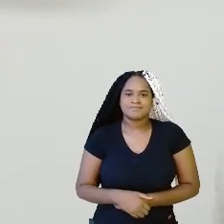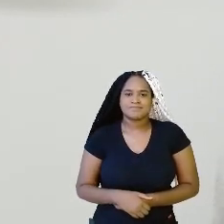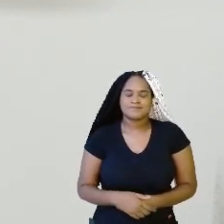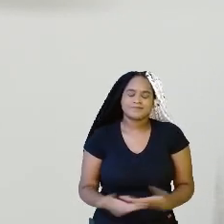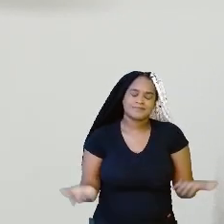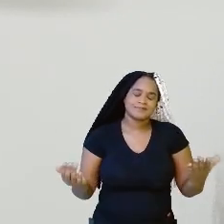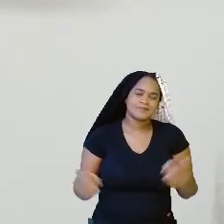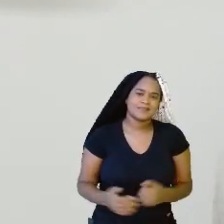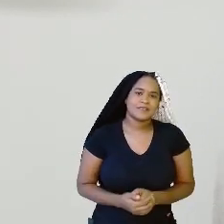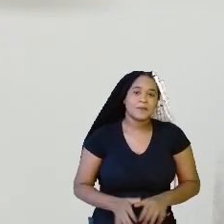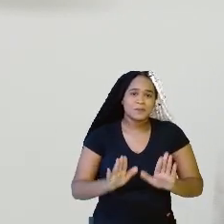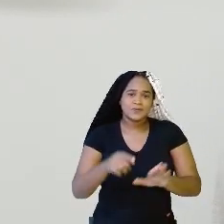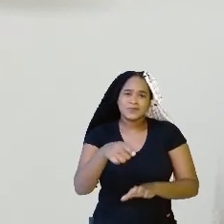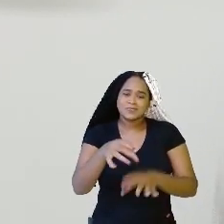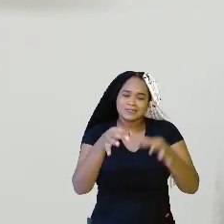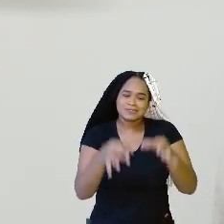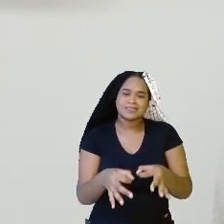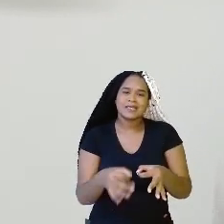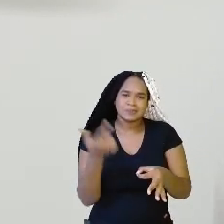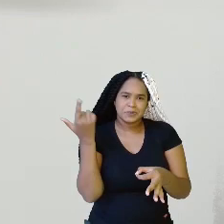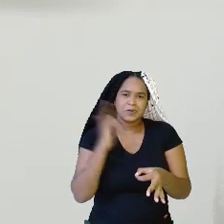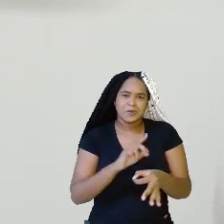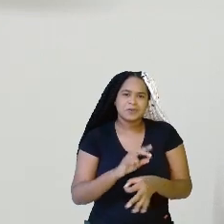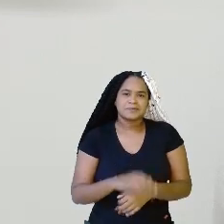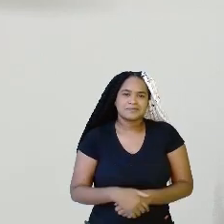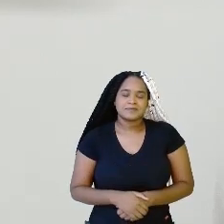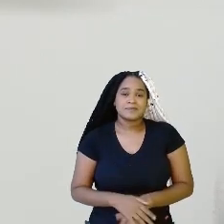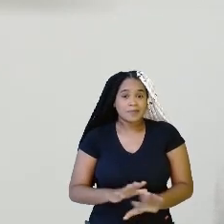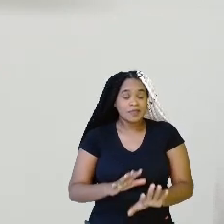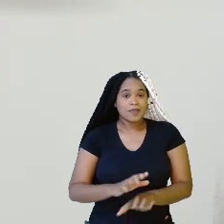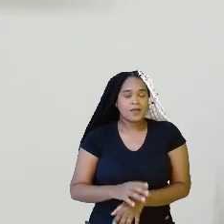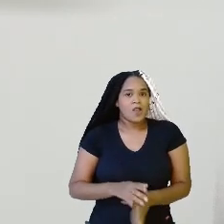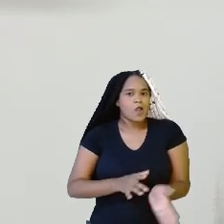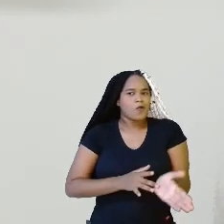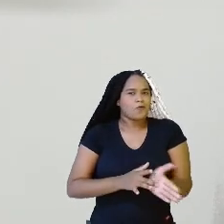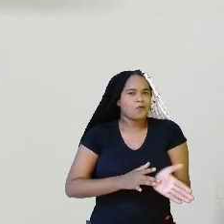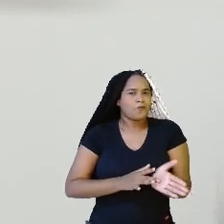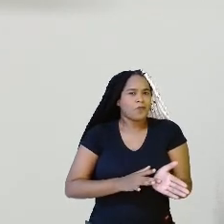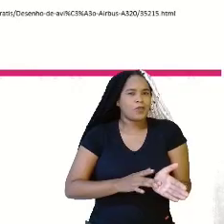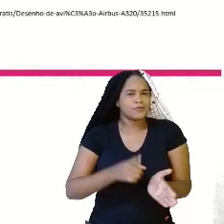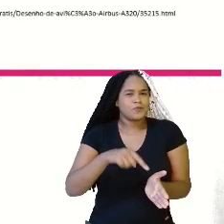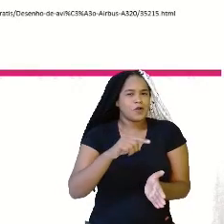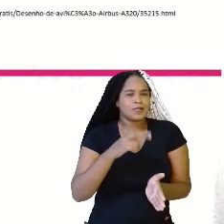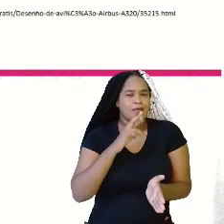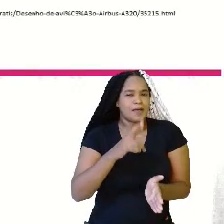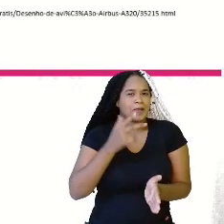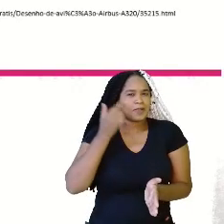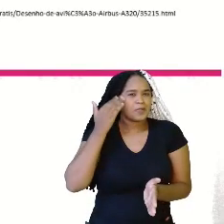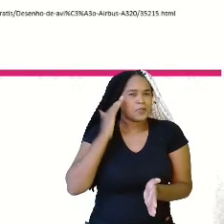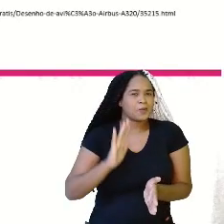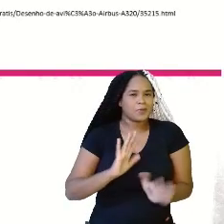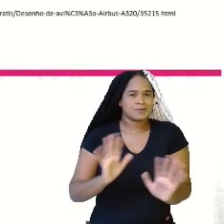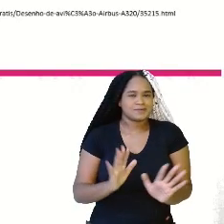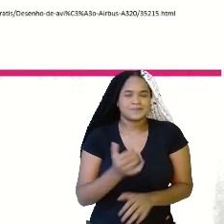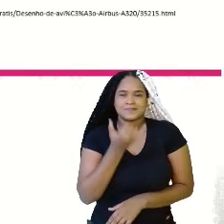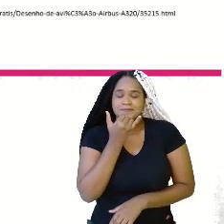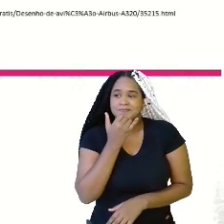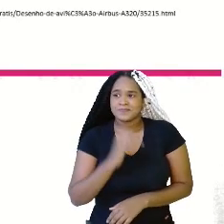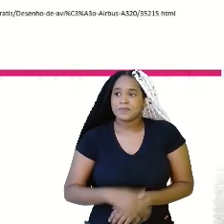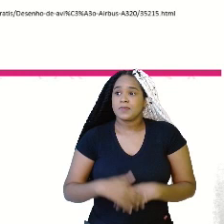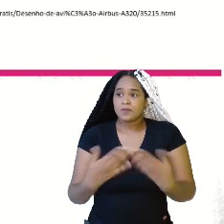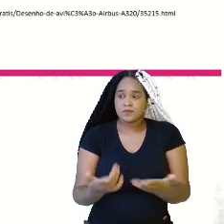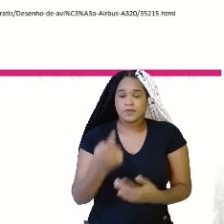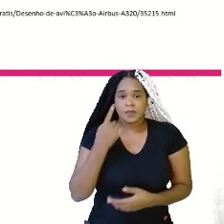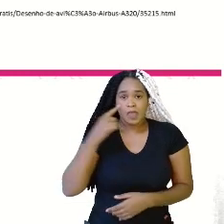mas fazer, eu sei que você ia acertar. Vamos ler as frases, faz de conta que não apareceu nada aí. Primeira frase, o